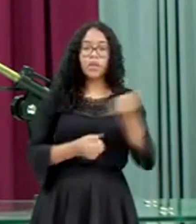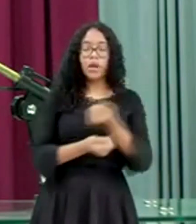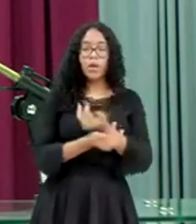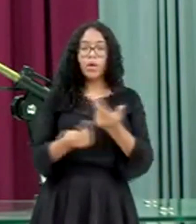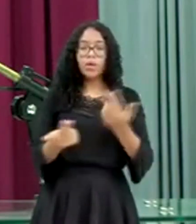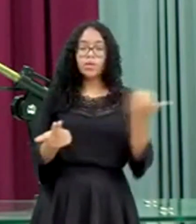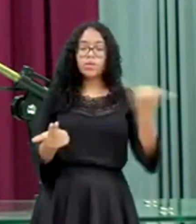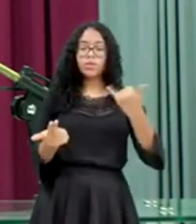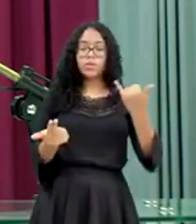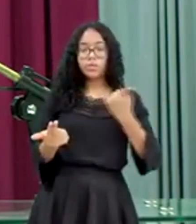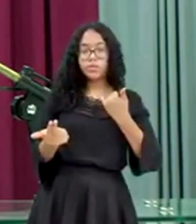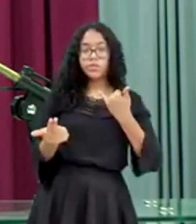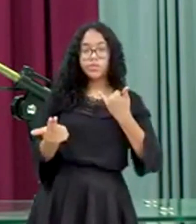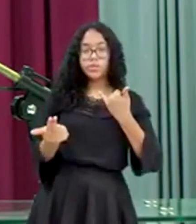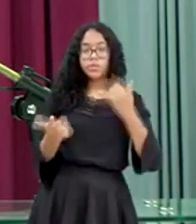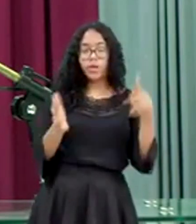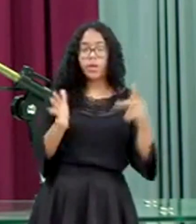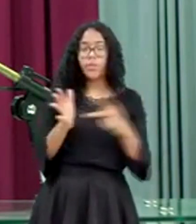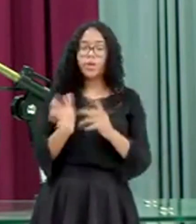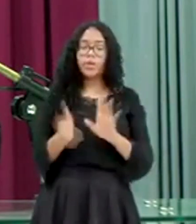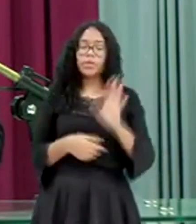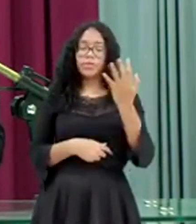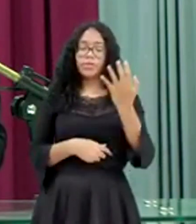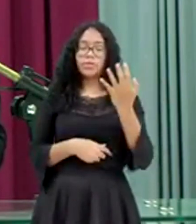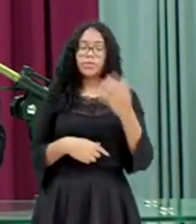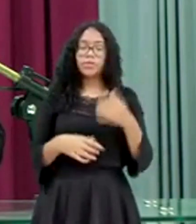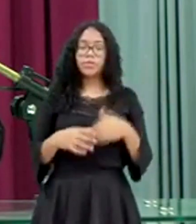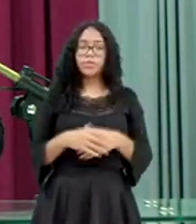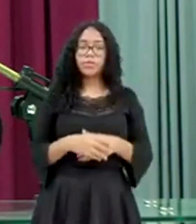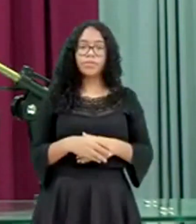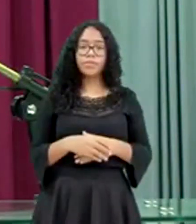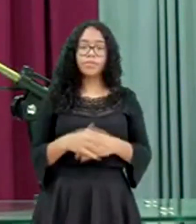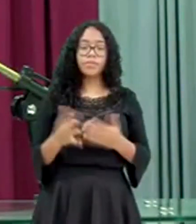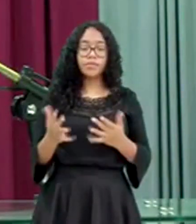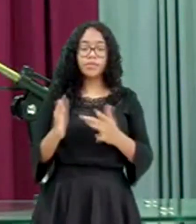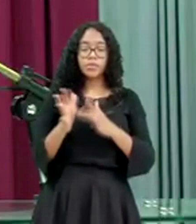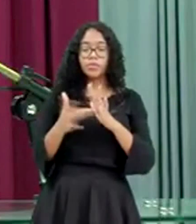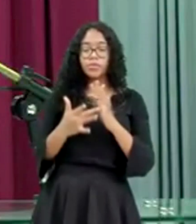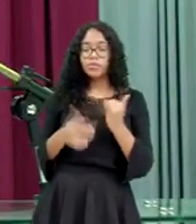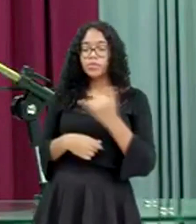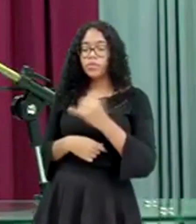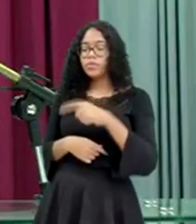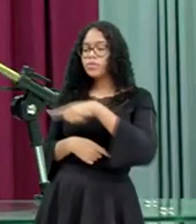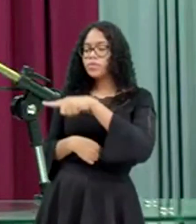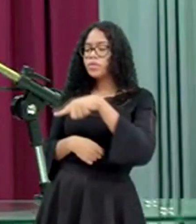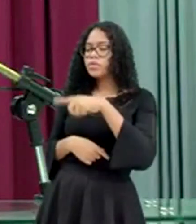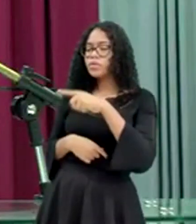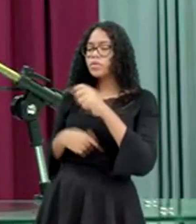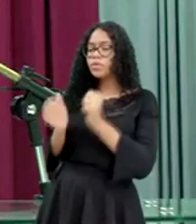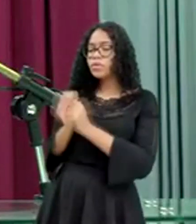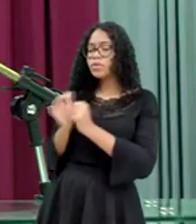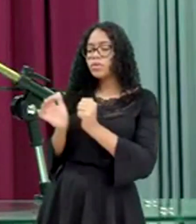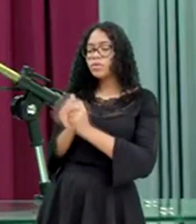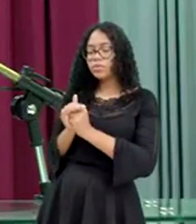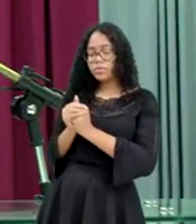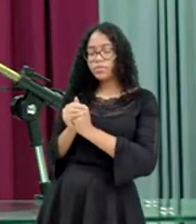faria em nosso favor. O Senhor Jesus disse: vocês orarão a mim,